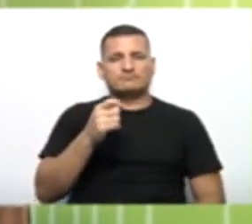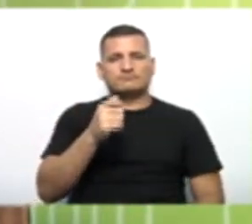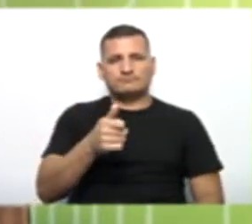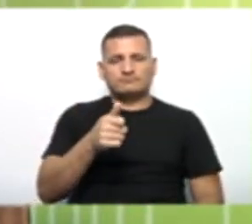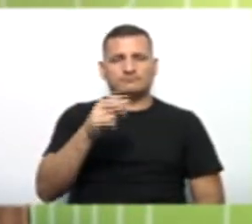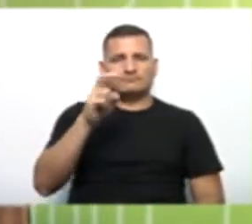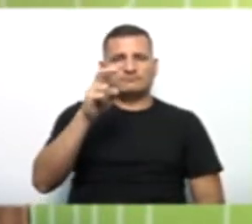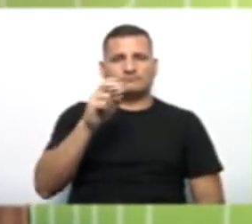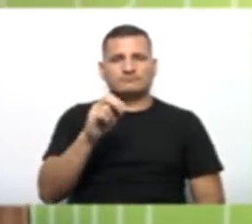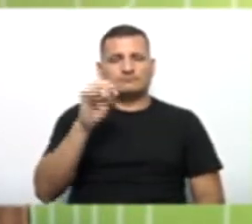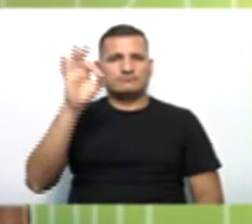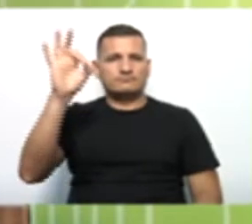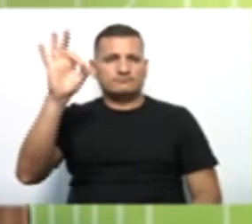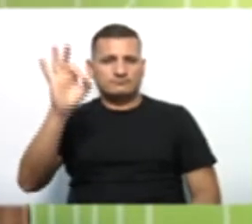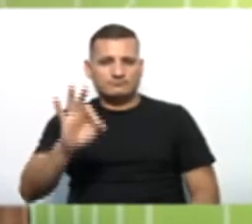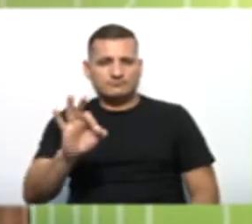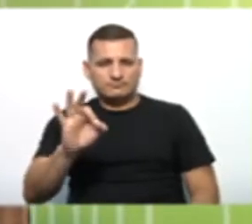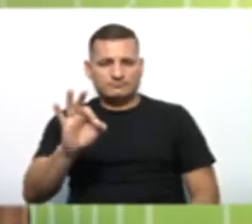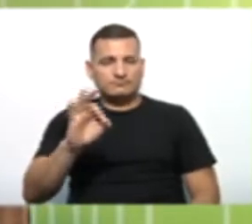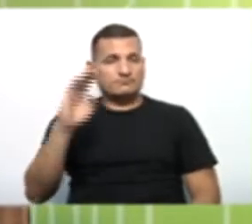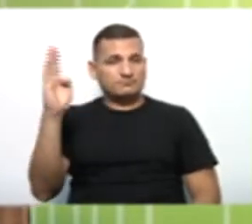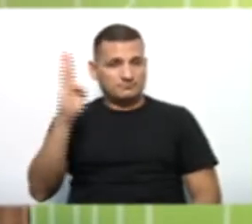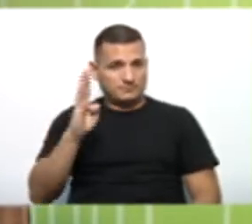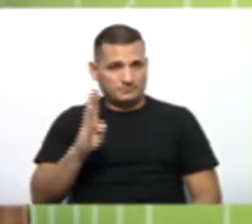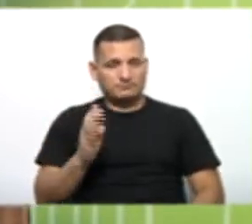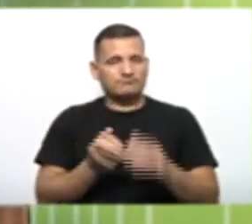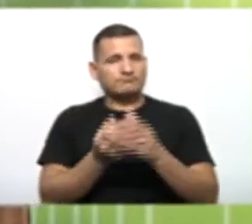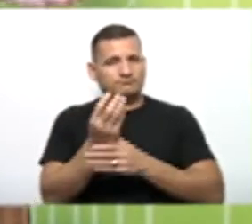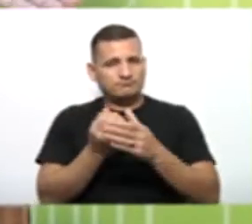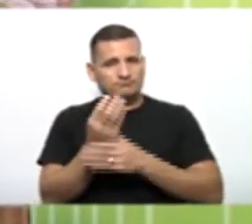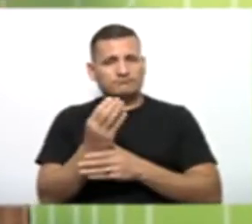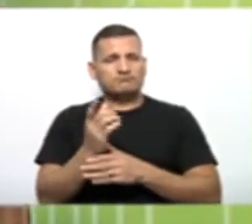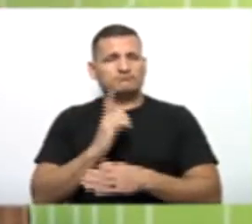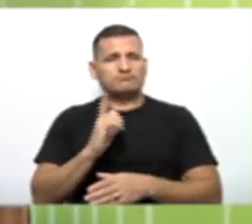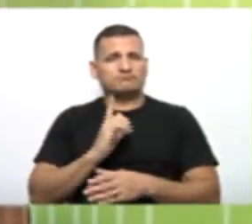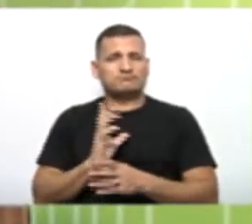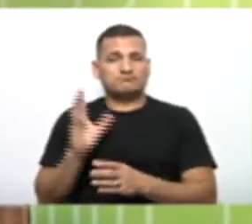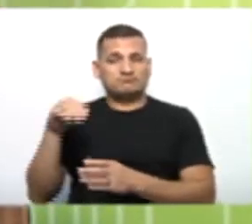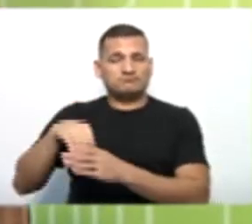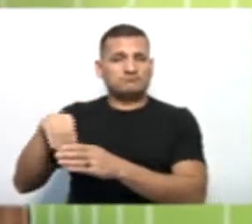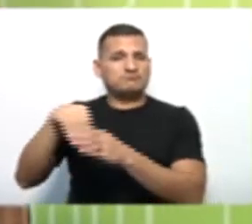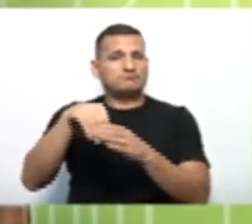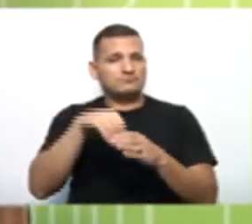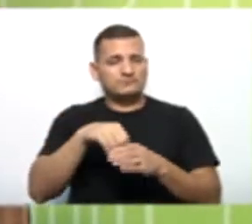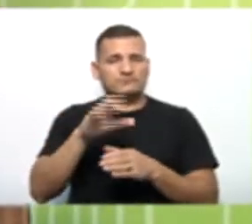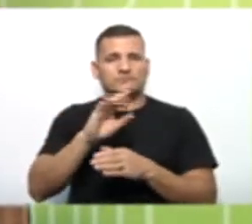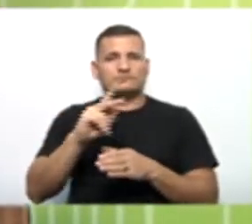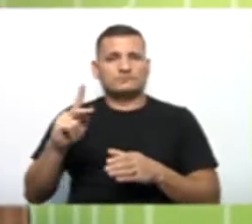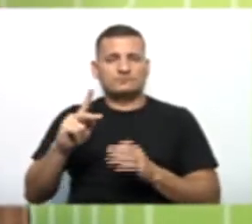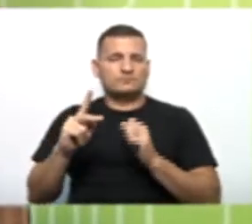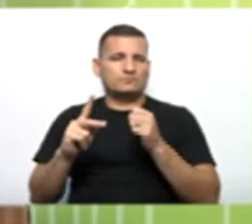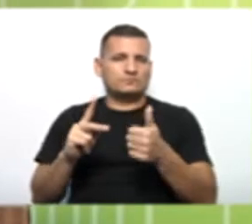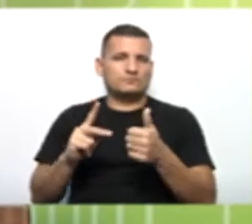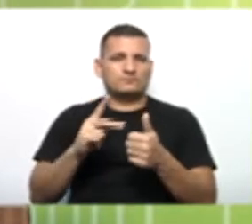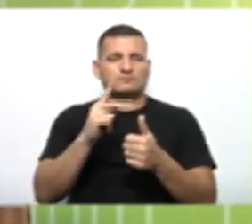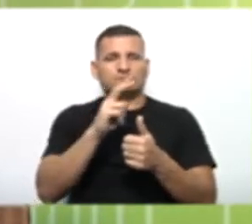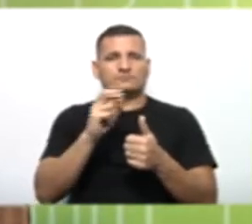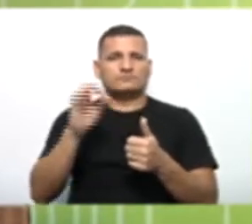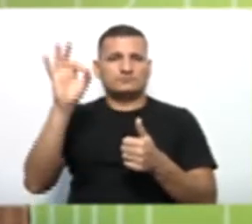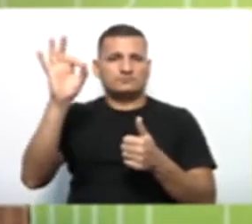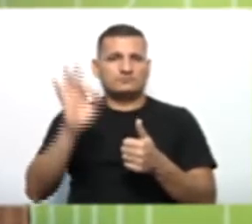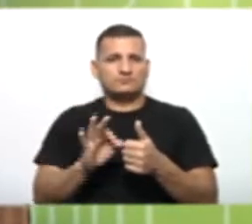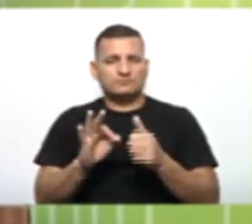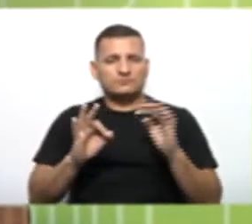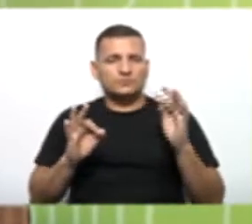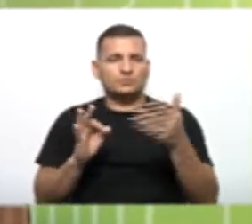cento de tudo aquilo que o brasil produz passa por cooperativas olha só quase cinquenta por cento de tudo